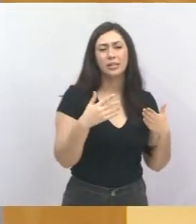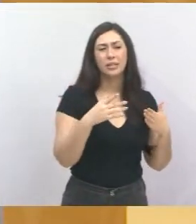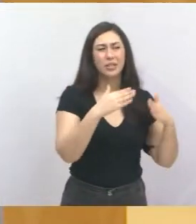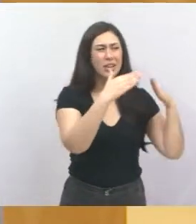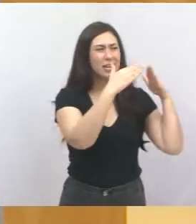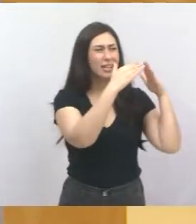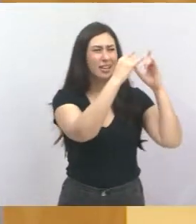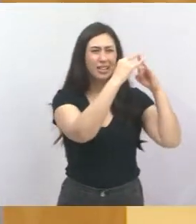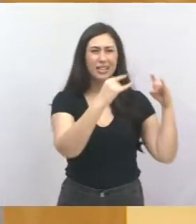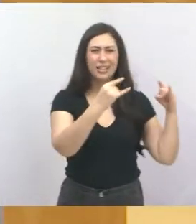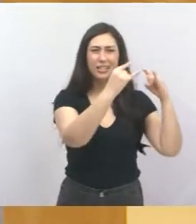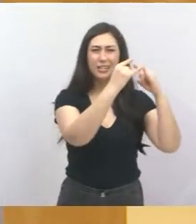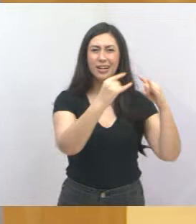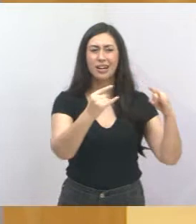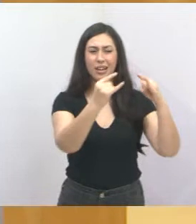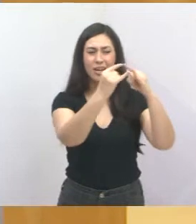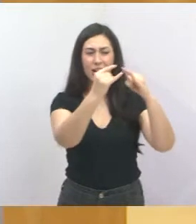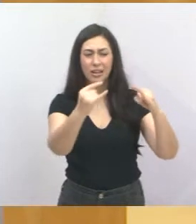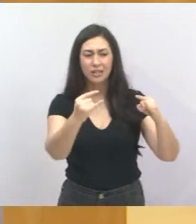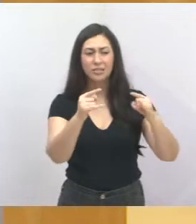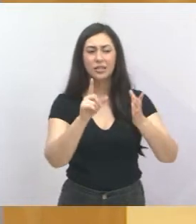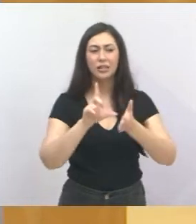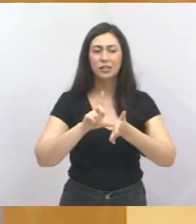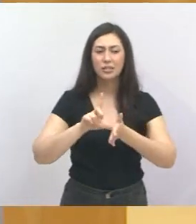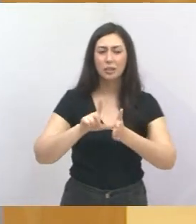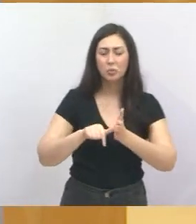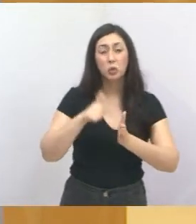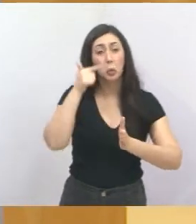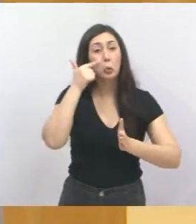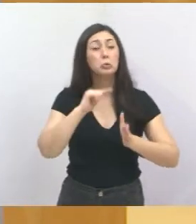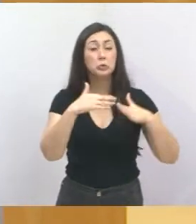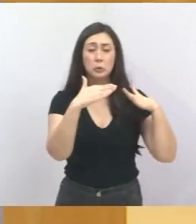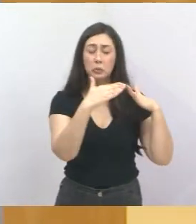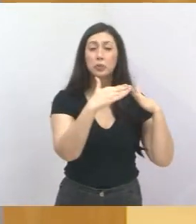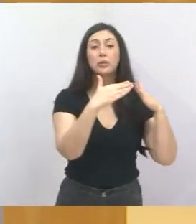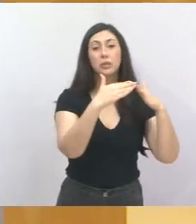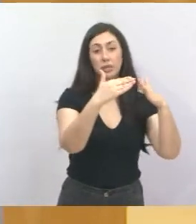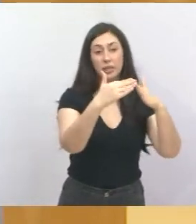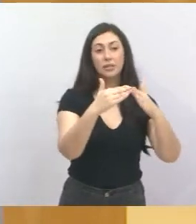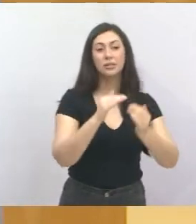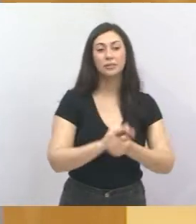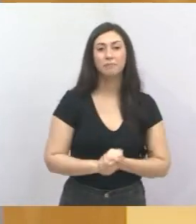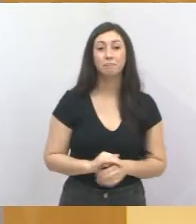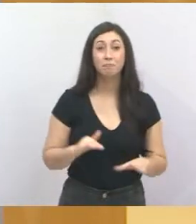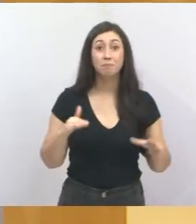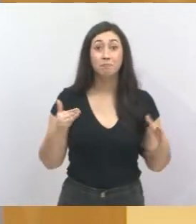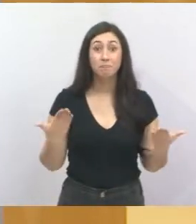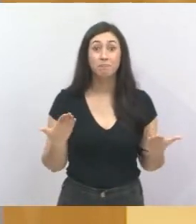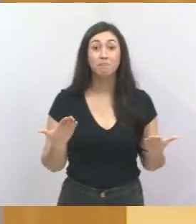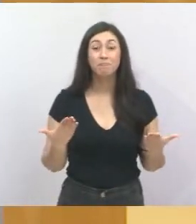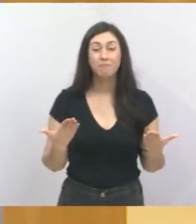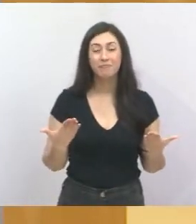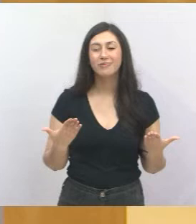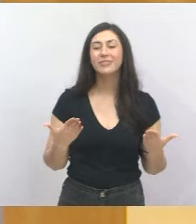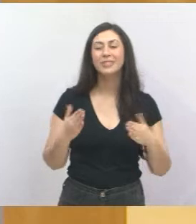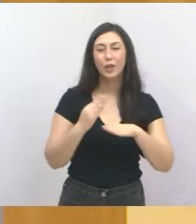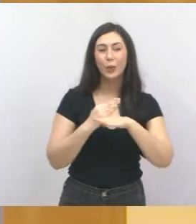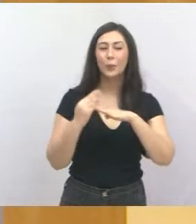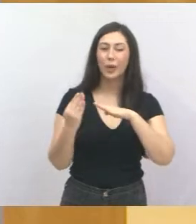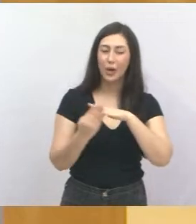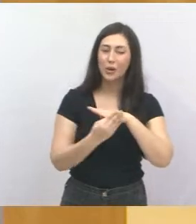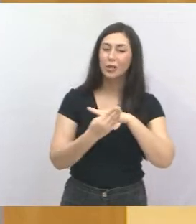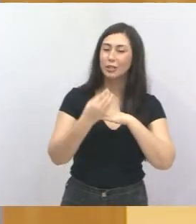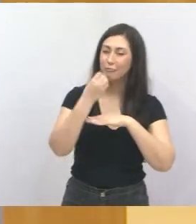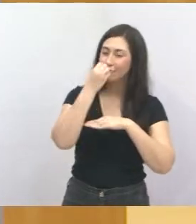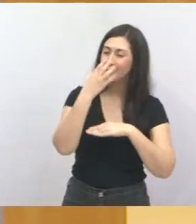na beira de córregos, depois conquistaram a casa própria lá no Jardim Real. Então, não poderia ter bairro melhor para a